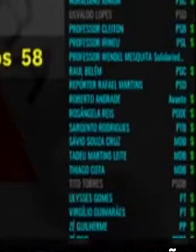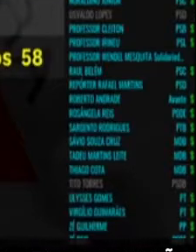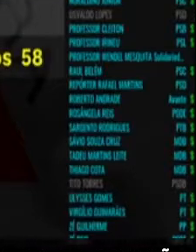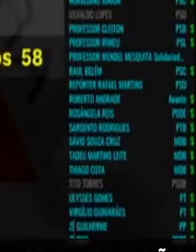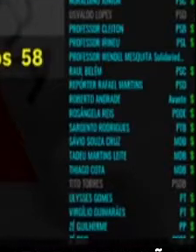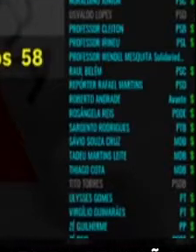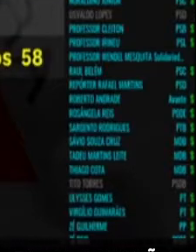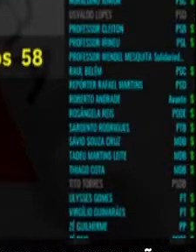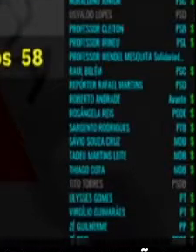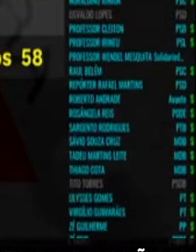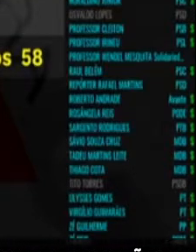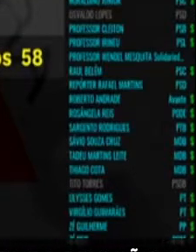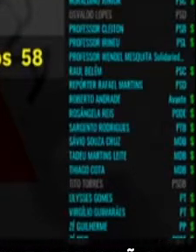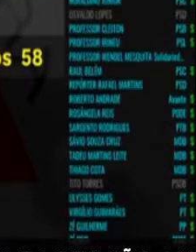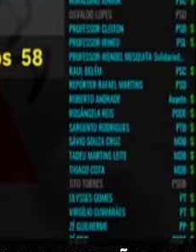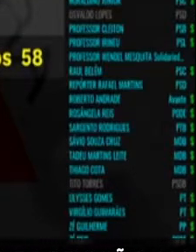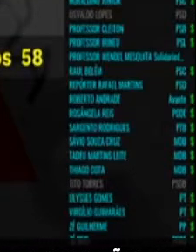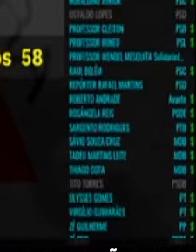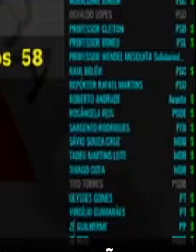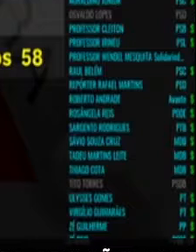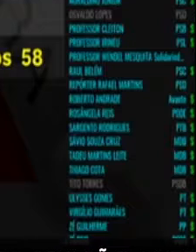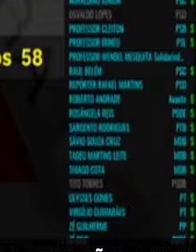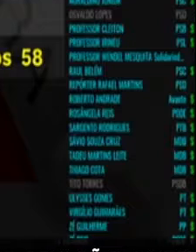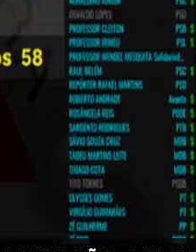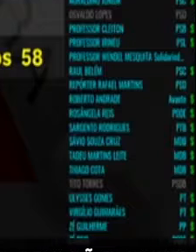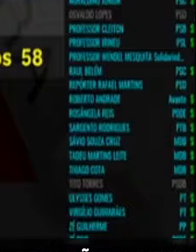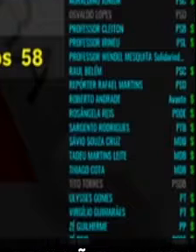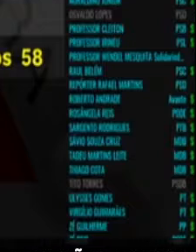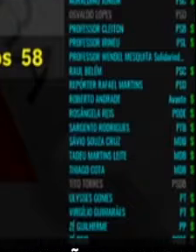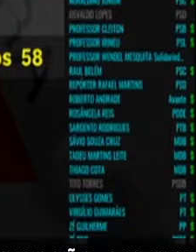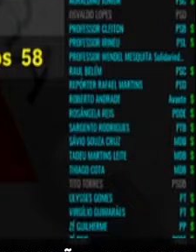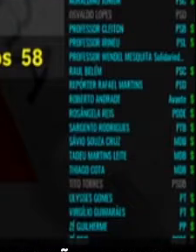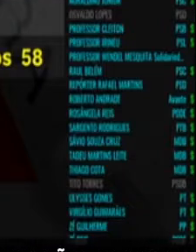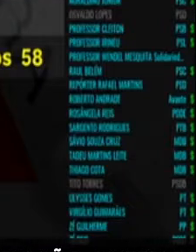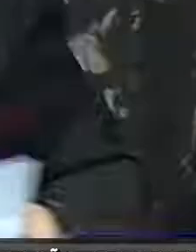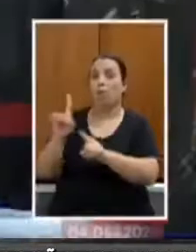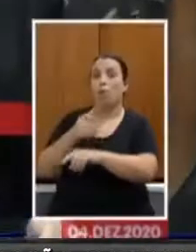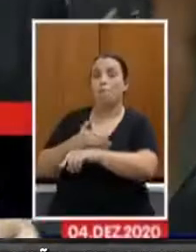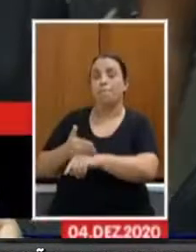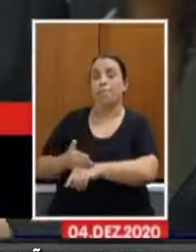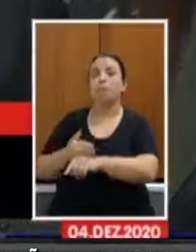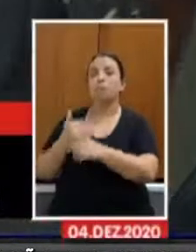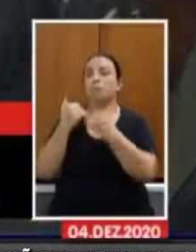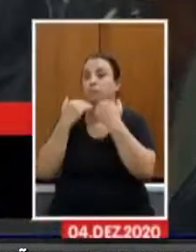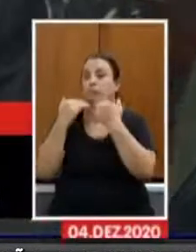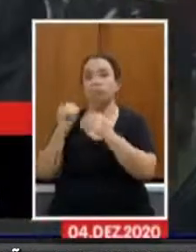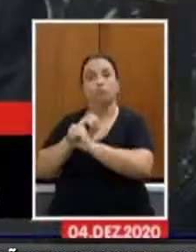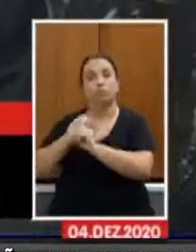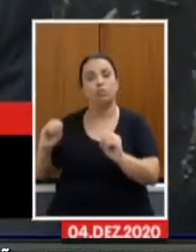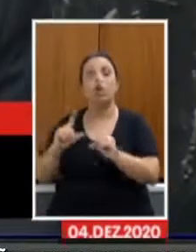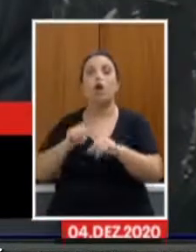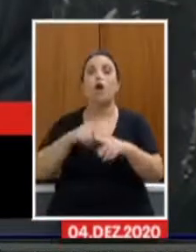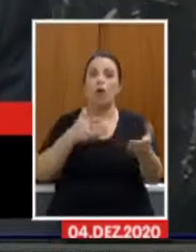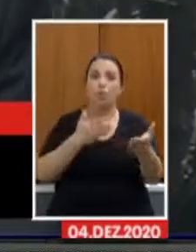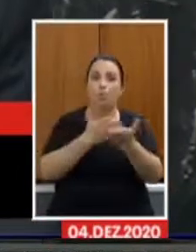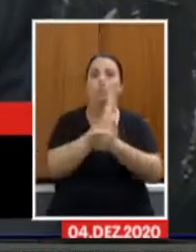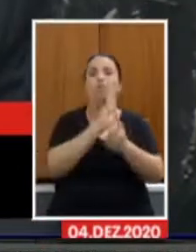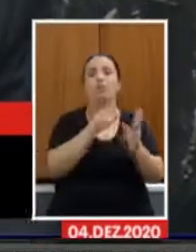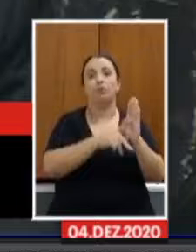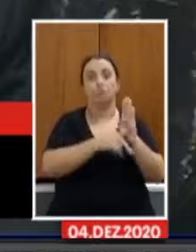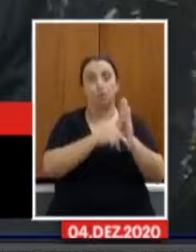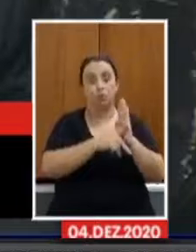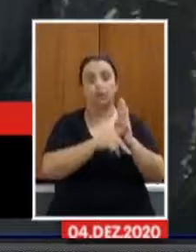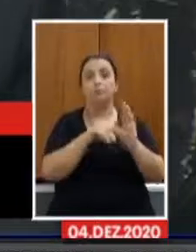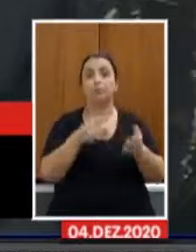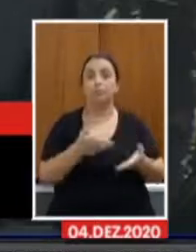Votaram sim 58, senhoras e senhores deputados. Não houve voto não nem branco, portanto, está aprovado o projeto. Discussão em segundo turno